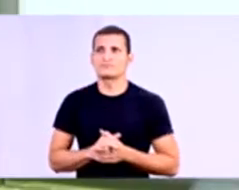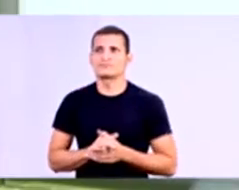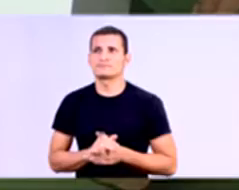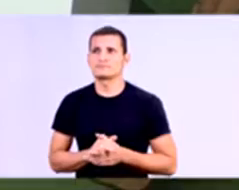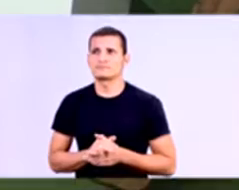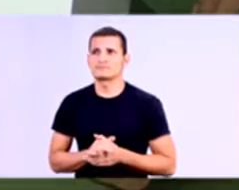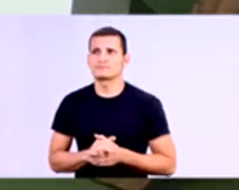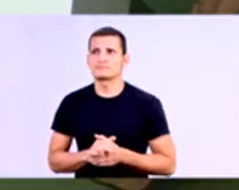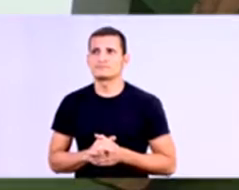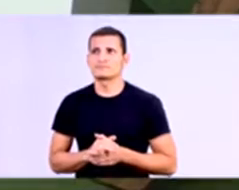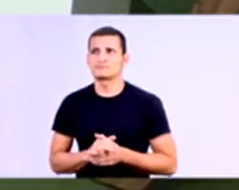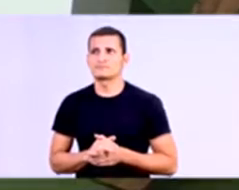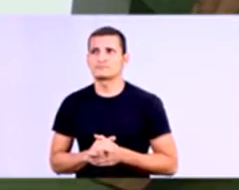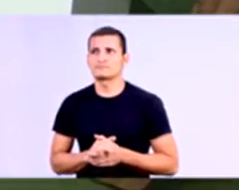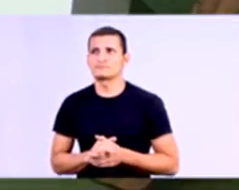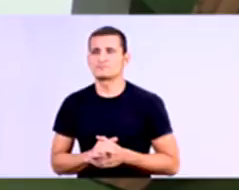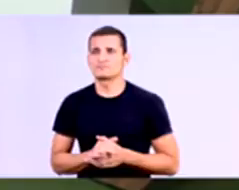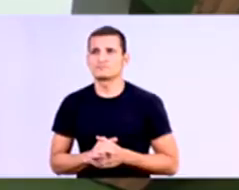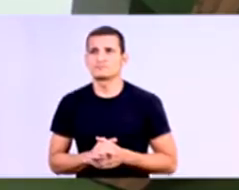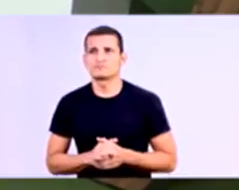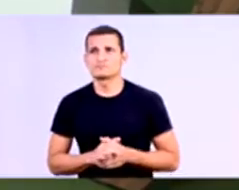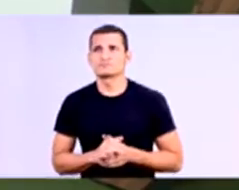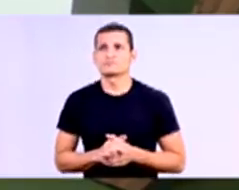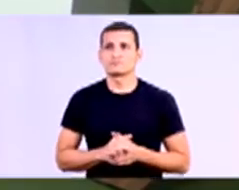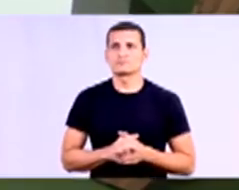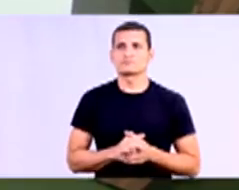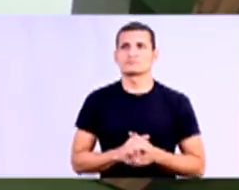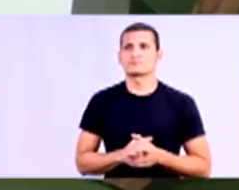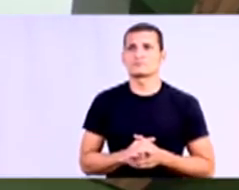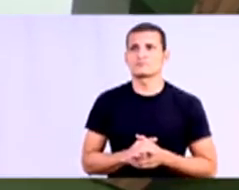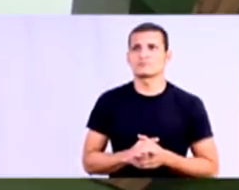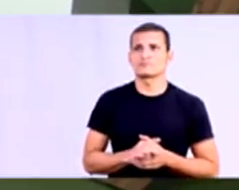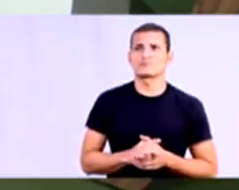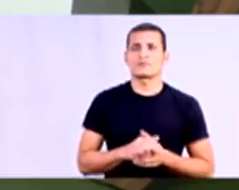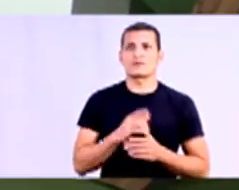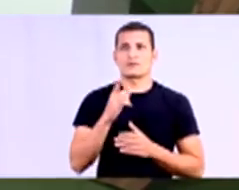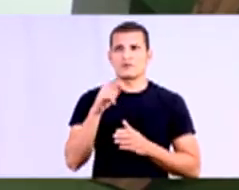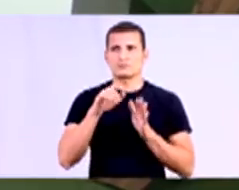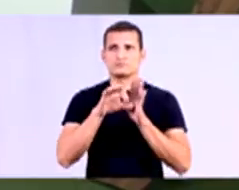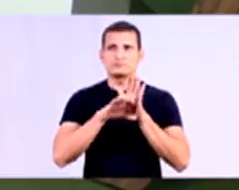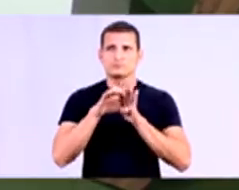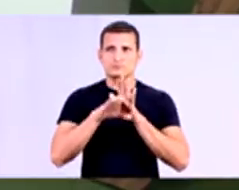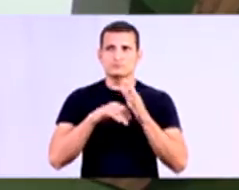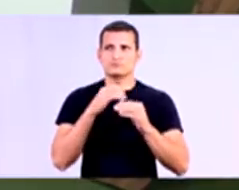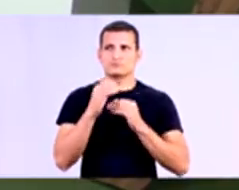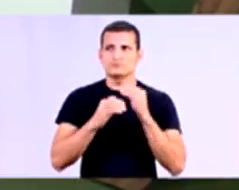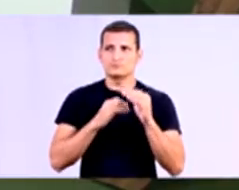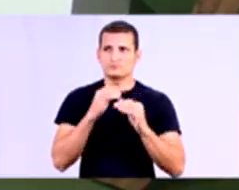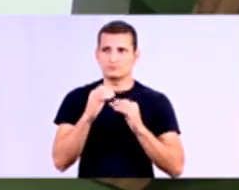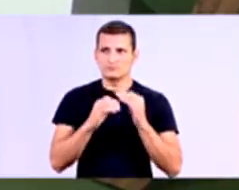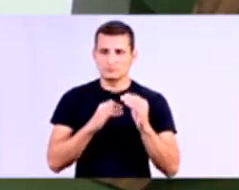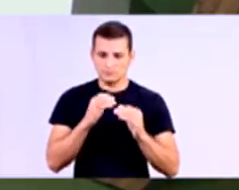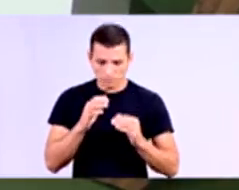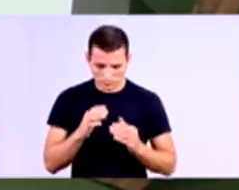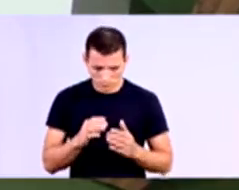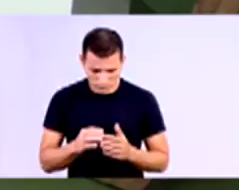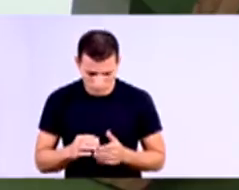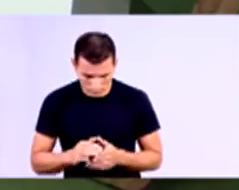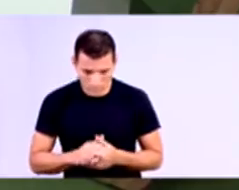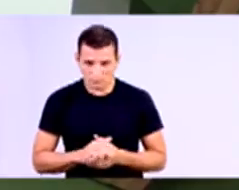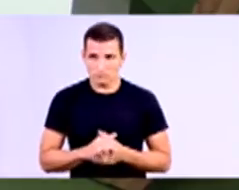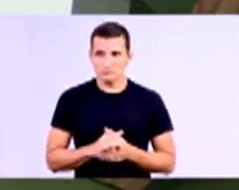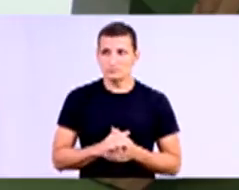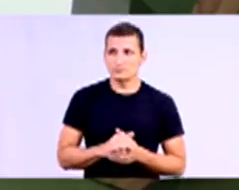mais Certinho. alguma... Não, por enquanto... Isso daqui já é um conceito realmente mais de banco de dados. Assim, o resultado do banco